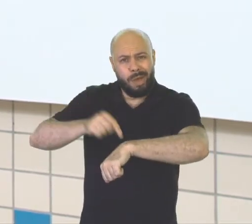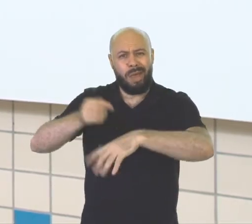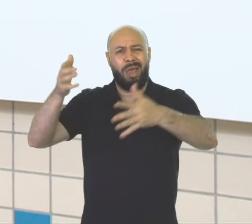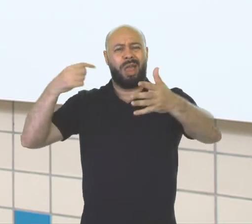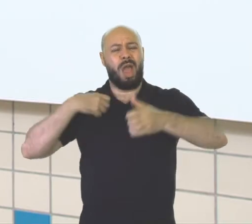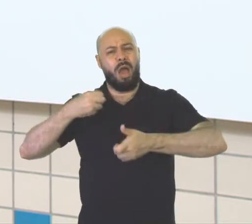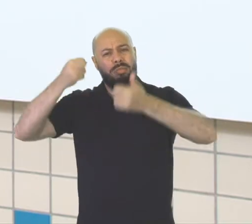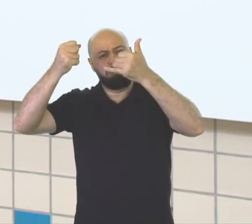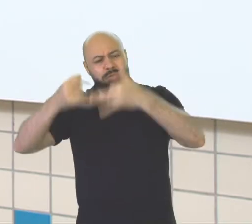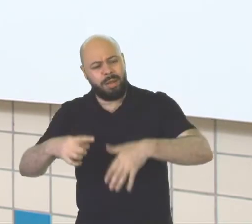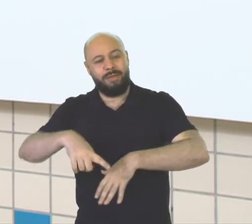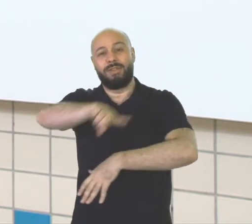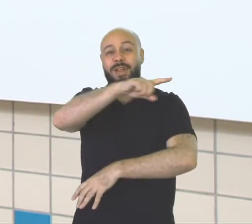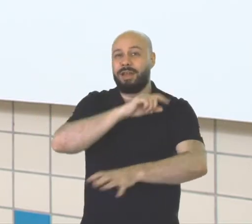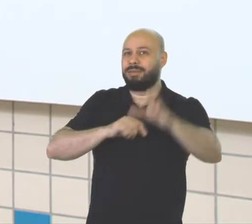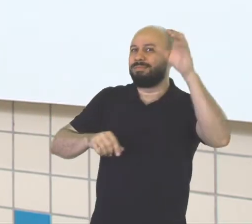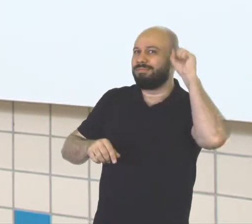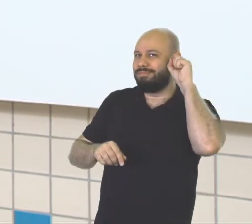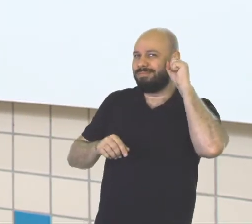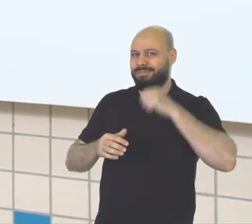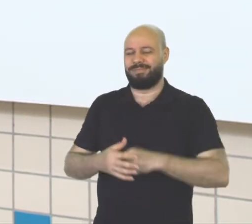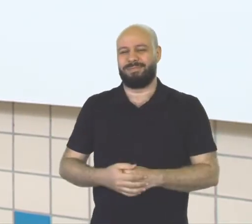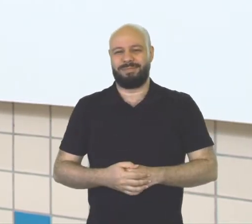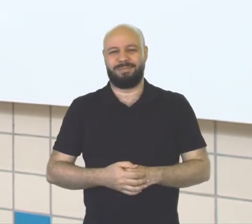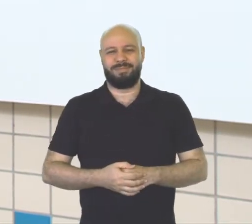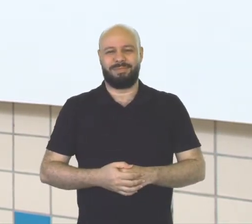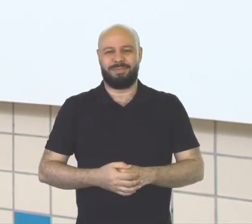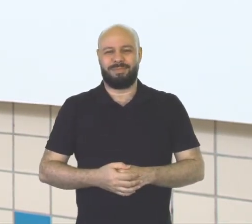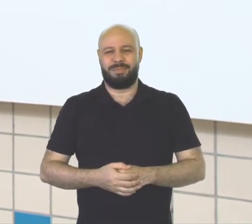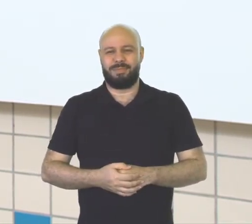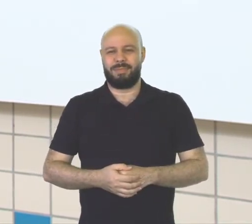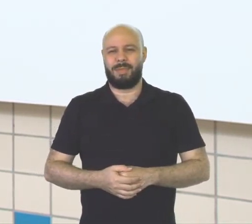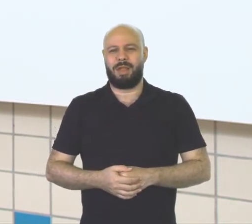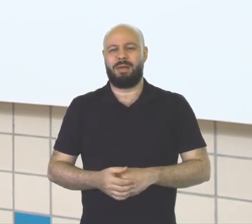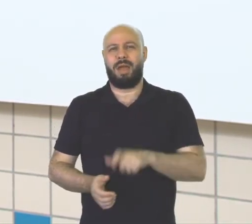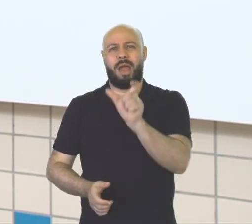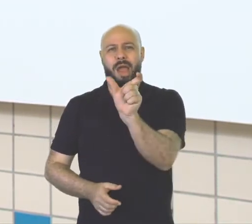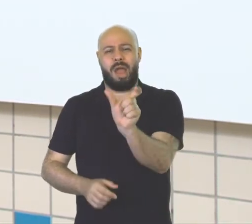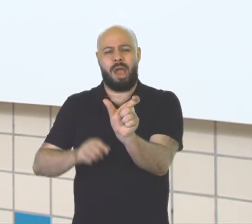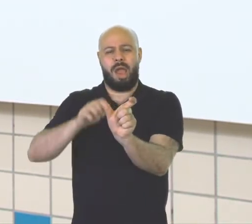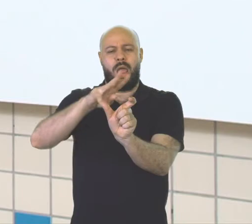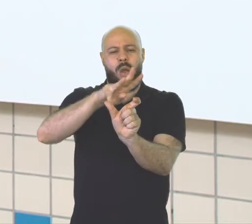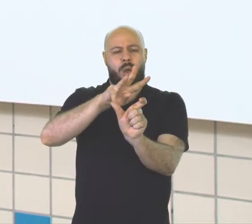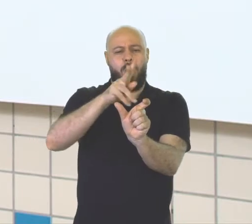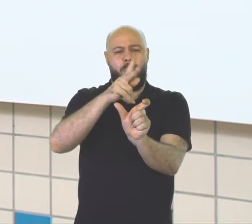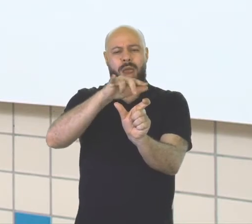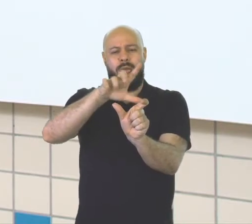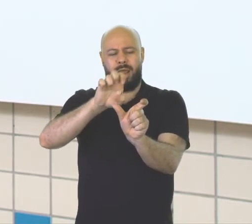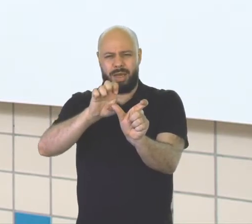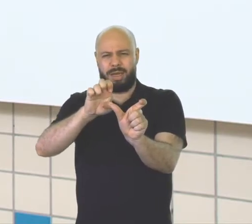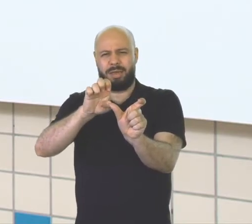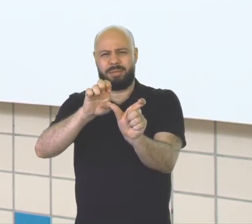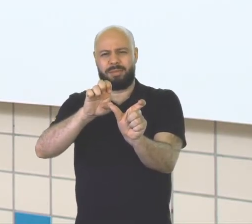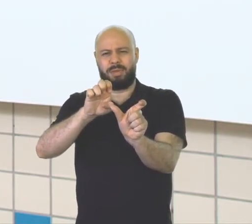you listen to me. Aqui, pessoal, é expressando